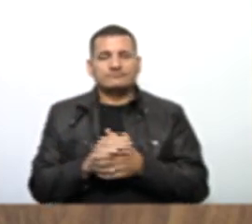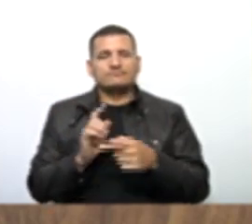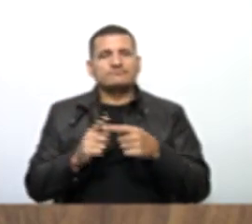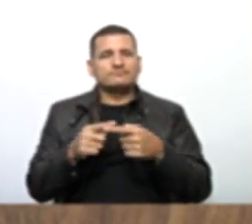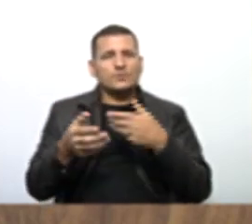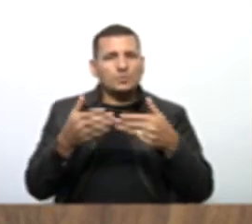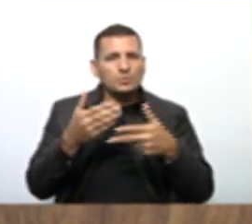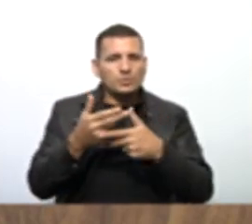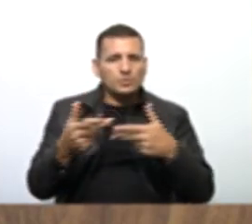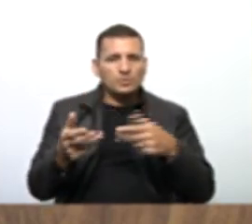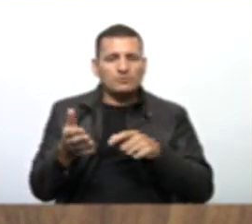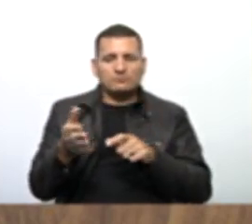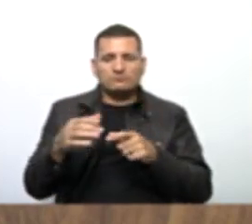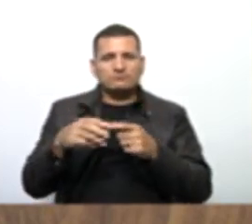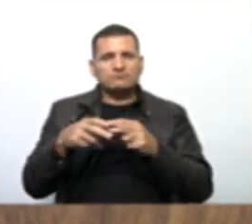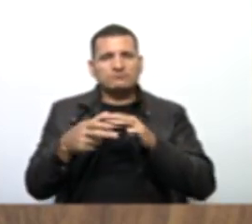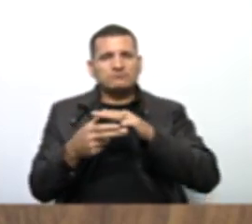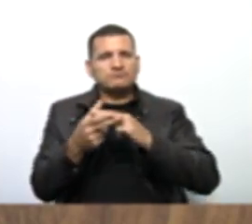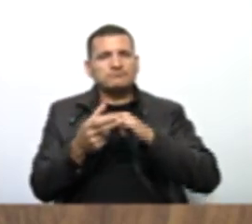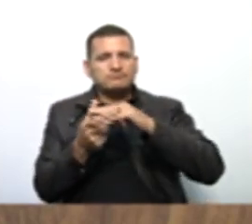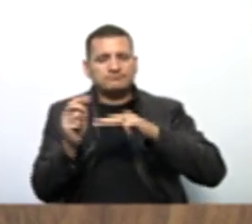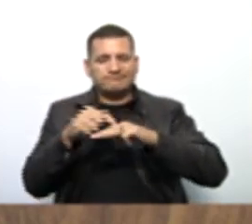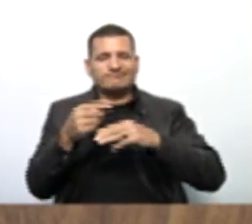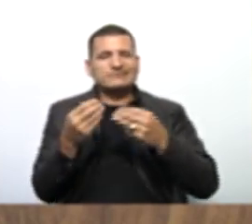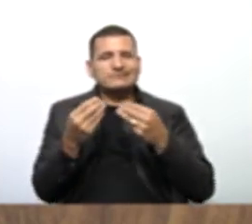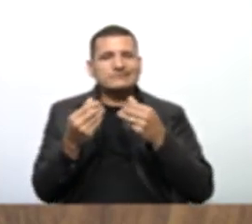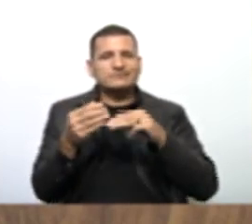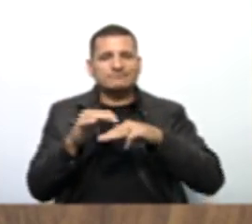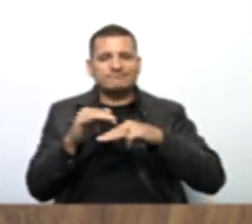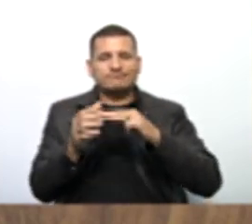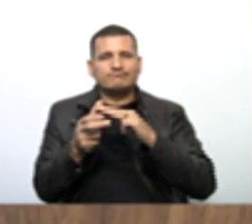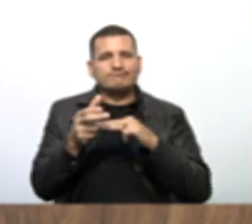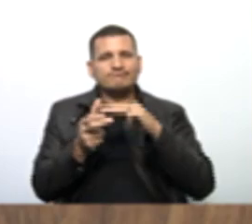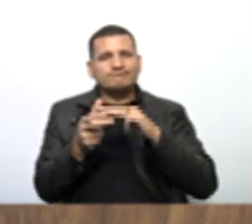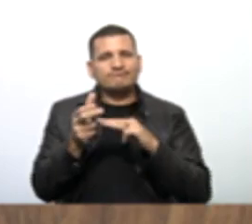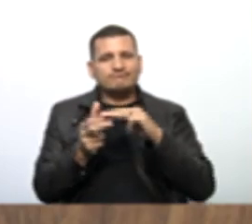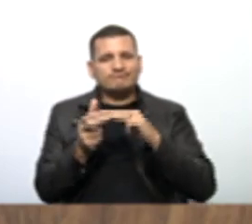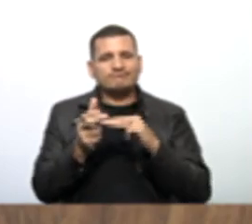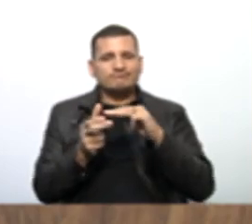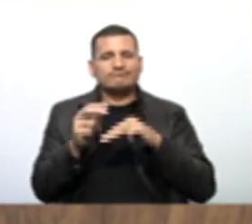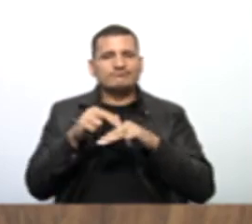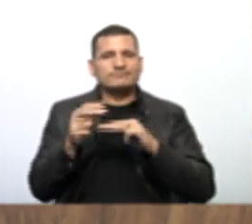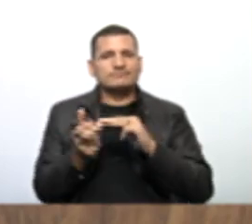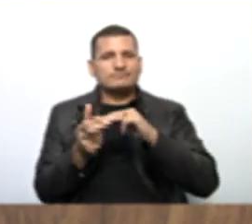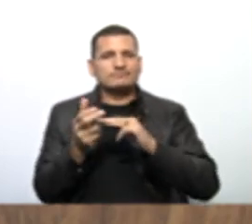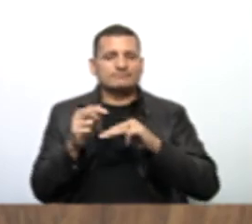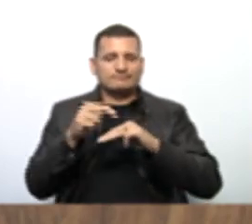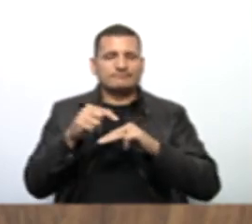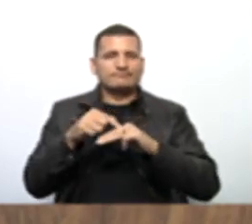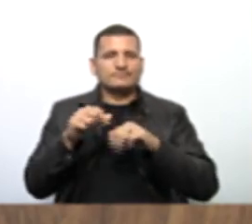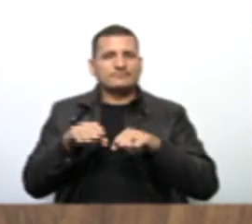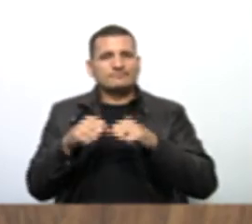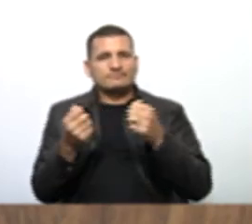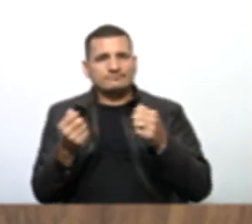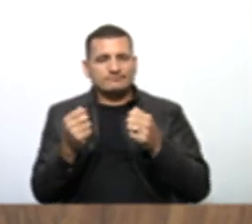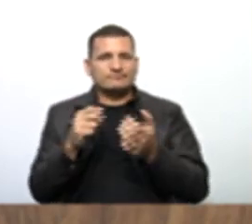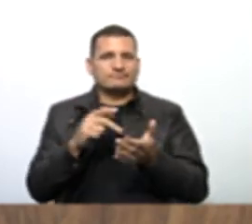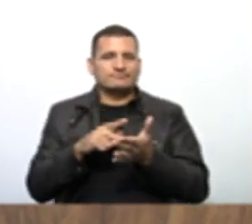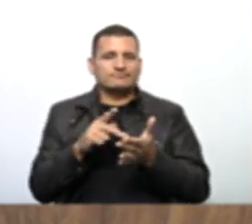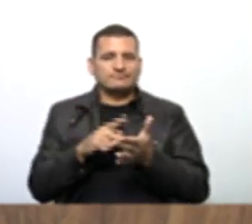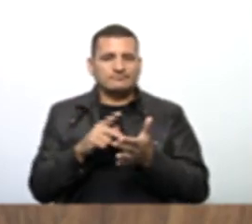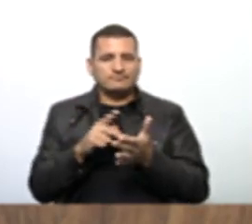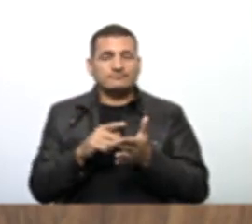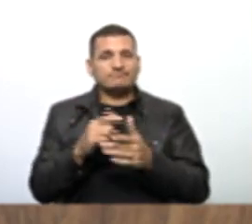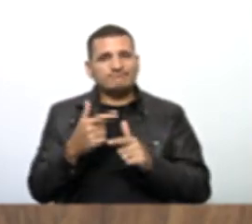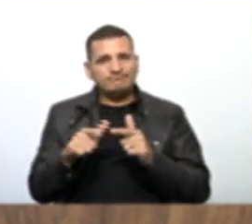semelhante aqui esse cabelo é muito sensível é você ficar mexendo aqui assim no carro por exemplo ele pode romper e então